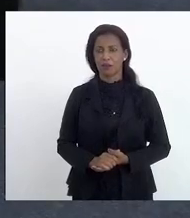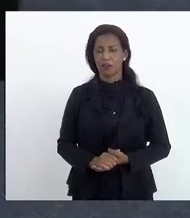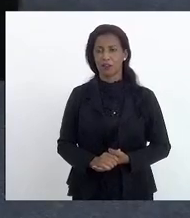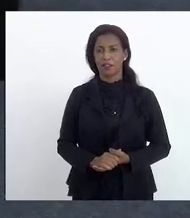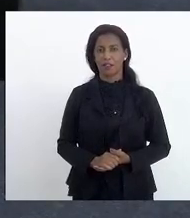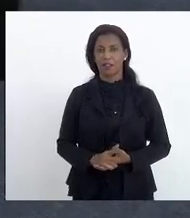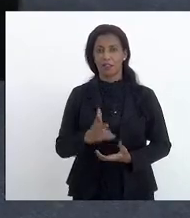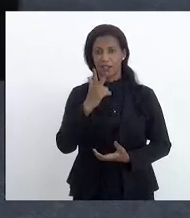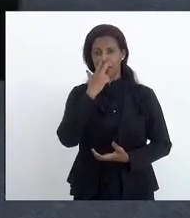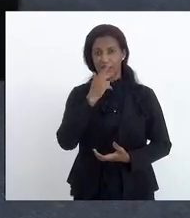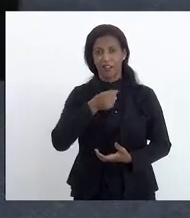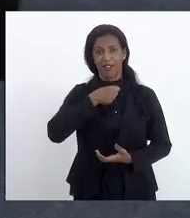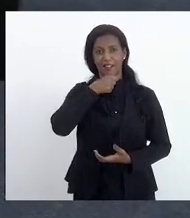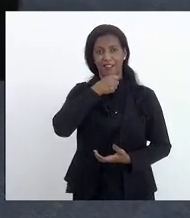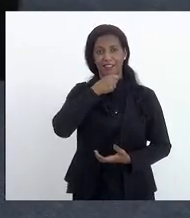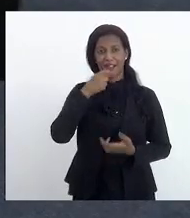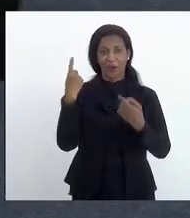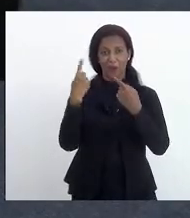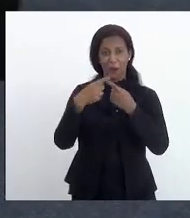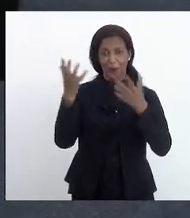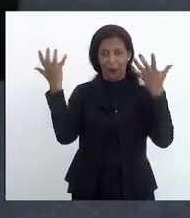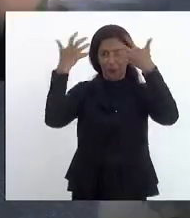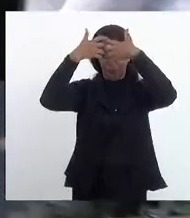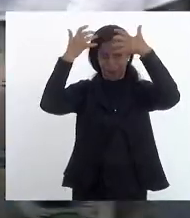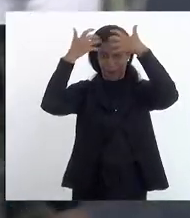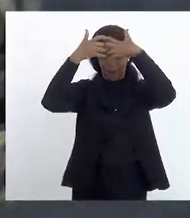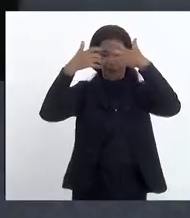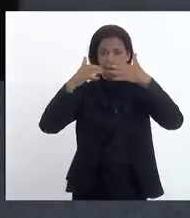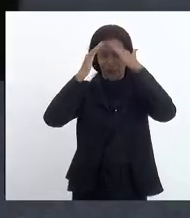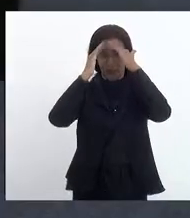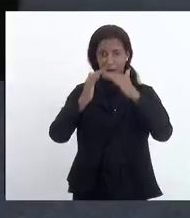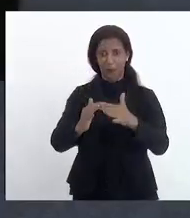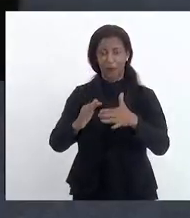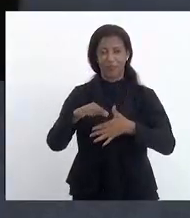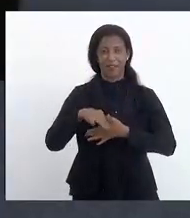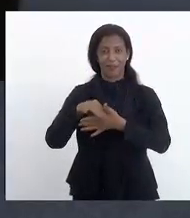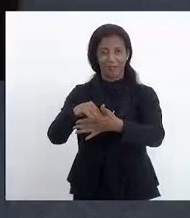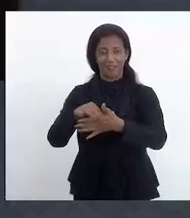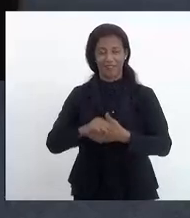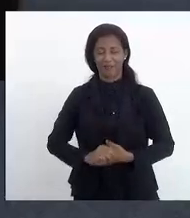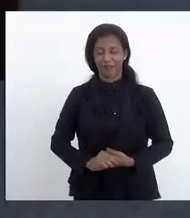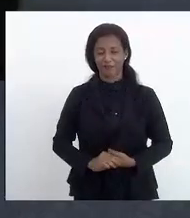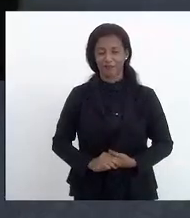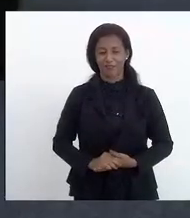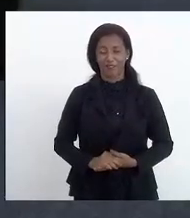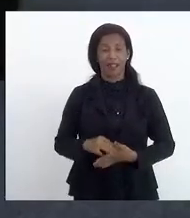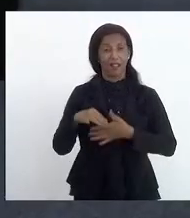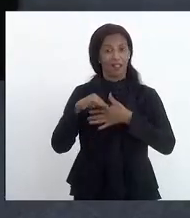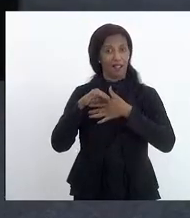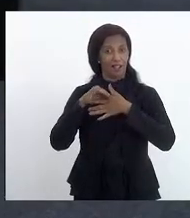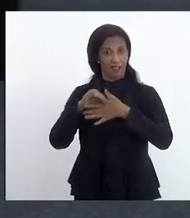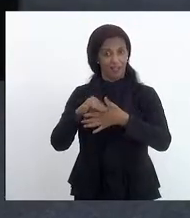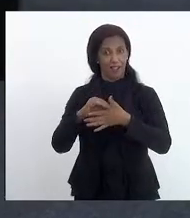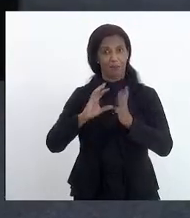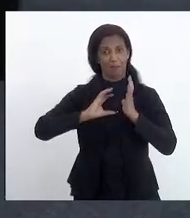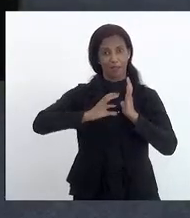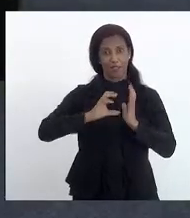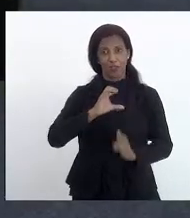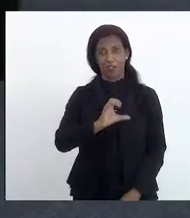ficarmos esquizofrênicos, porque a gente não quer obedecer às vezes o líder. Né? A liderança do